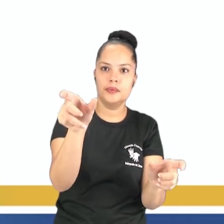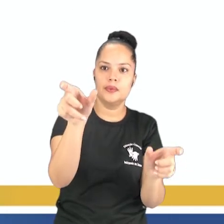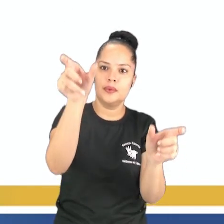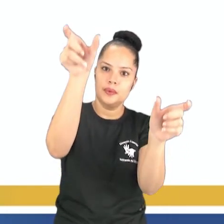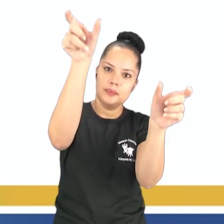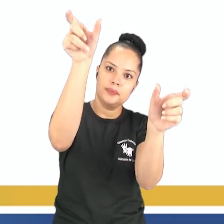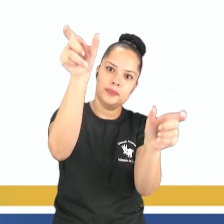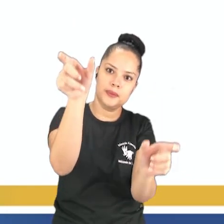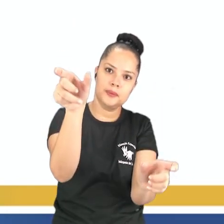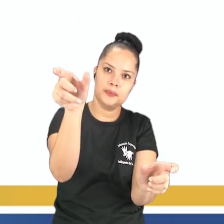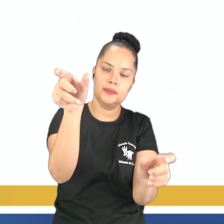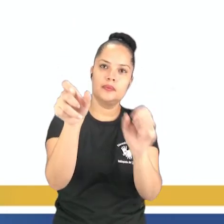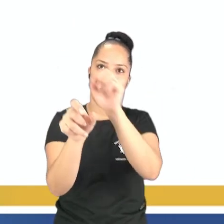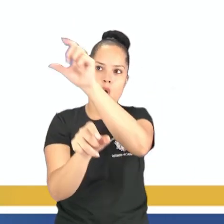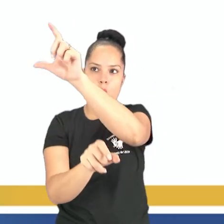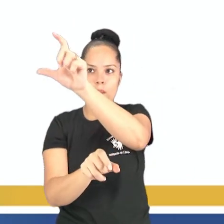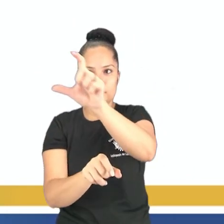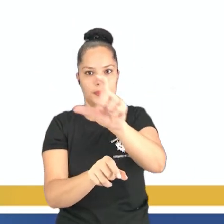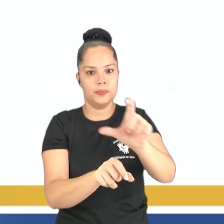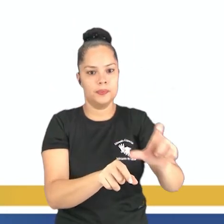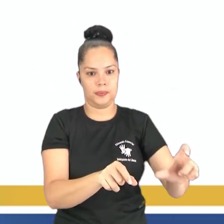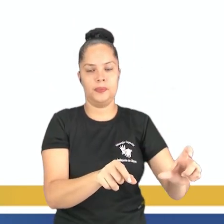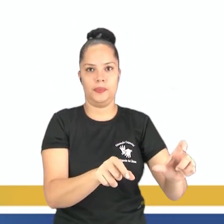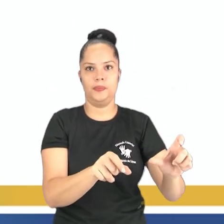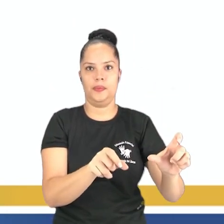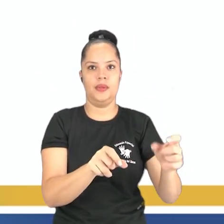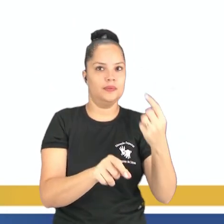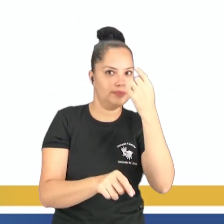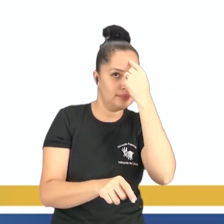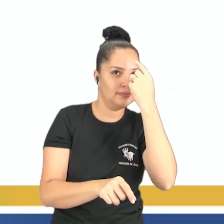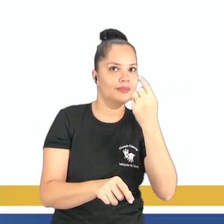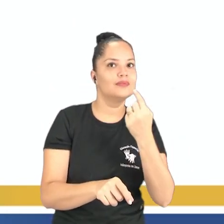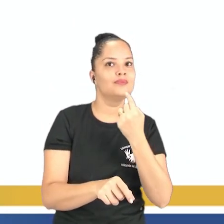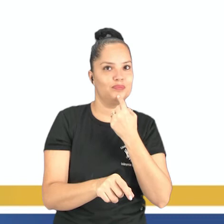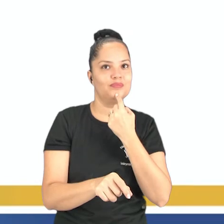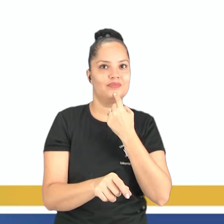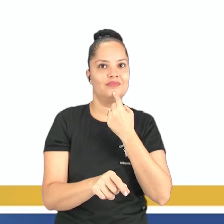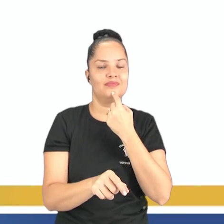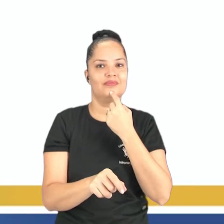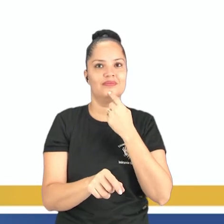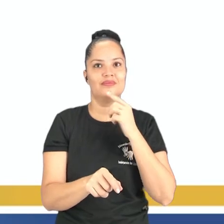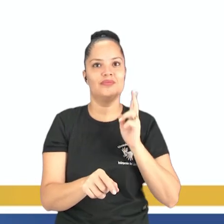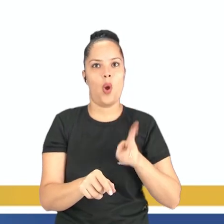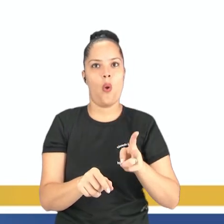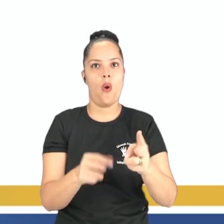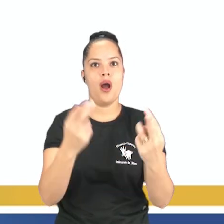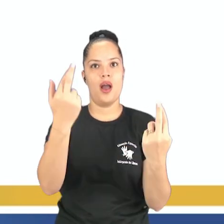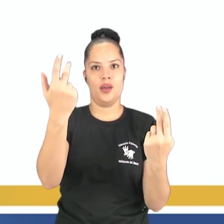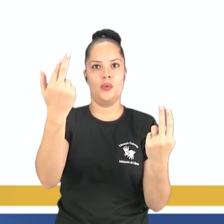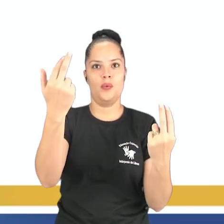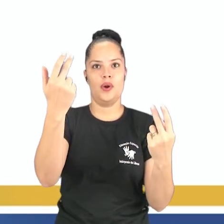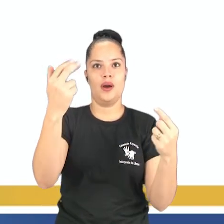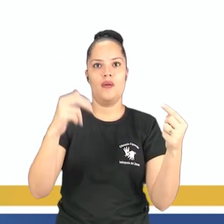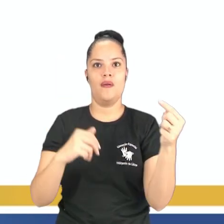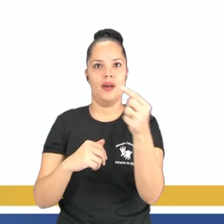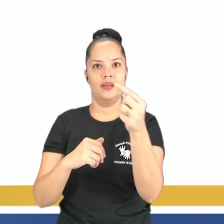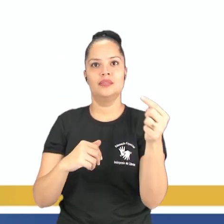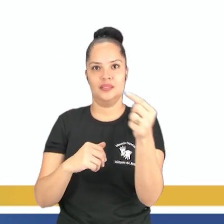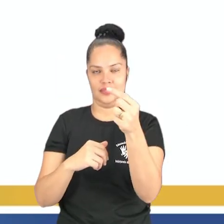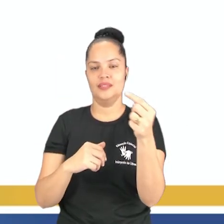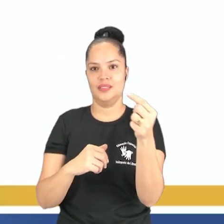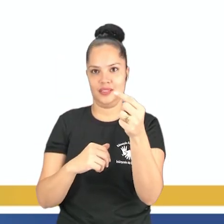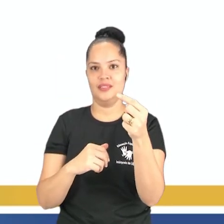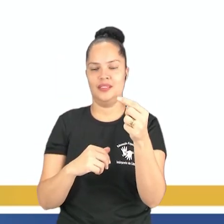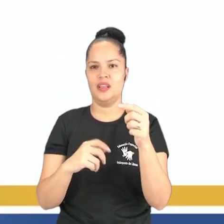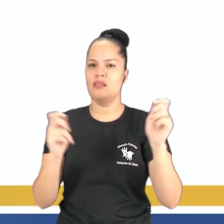uma forma aí que aparece na diagonal, estão vendo? O processo de translação indicado aí pela setinha. Muito bem, você